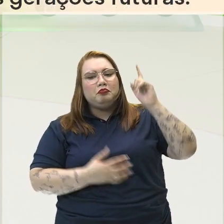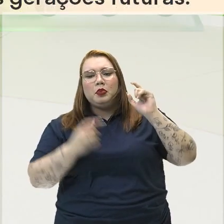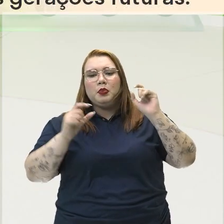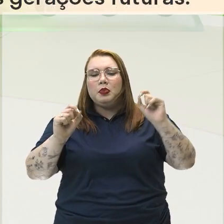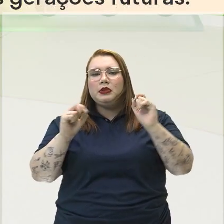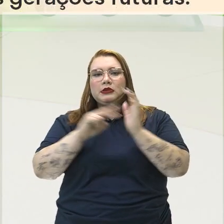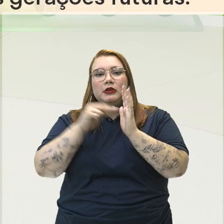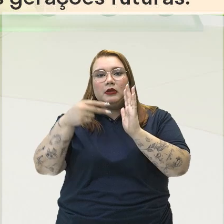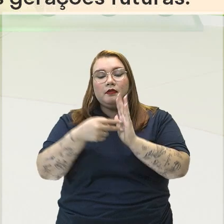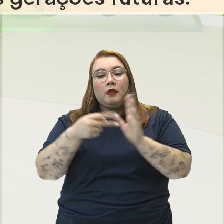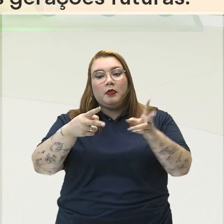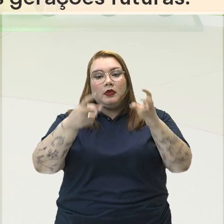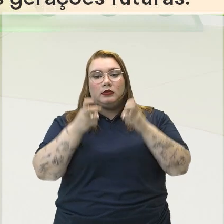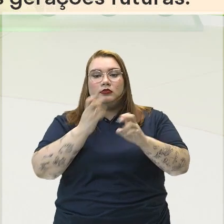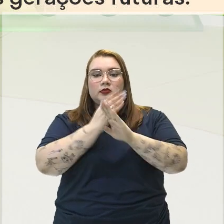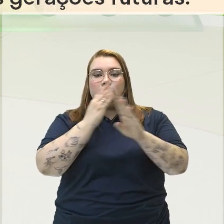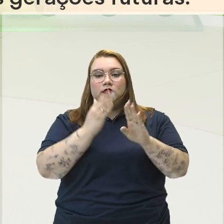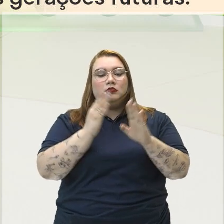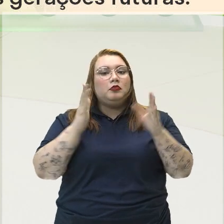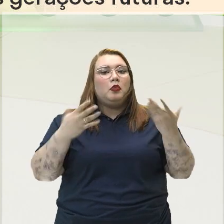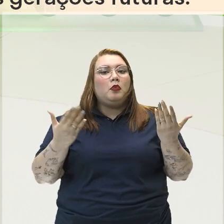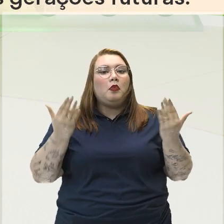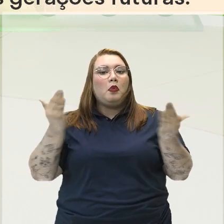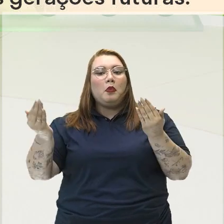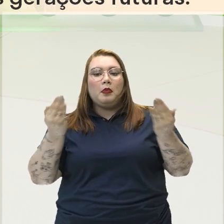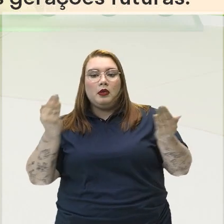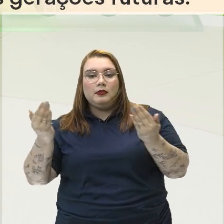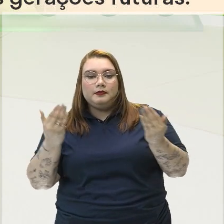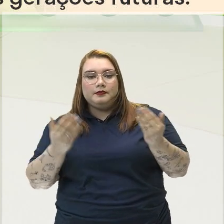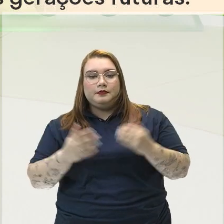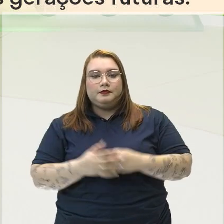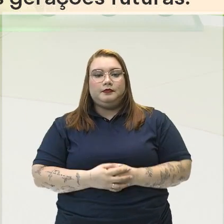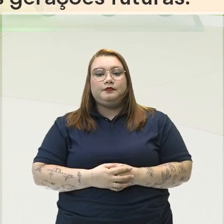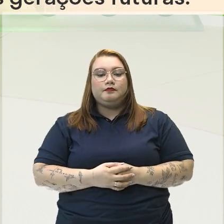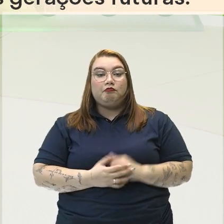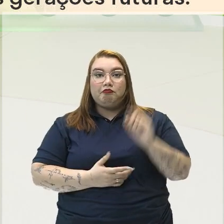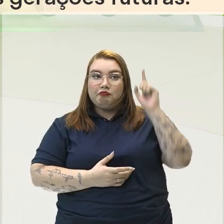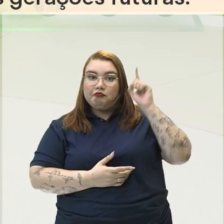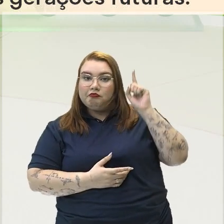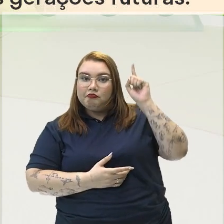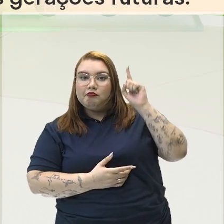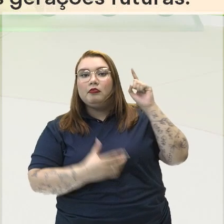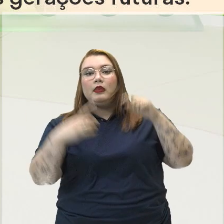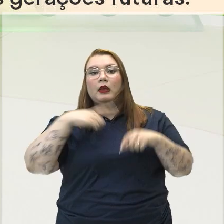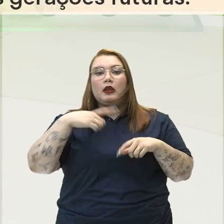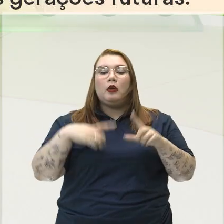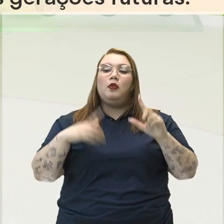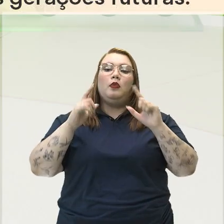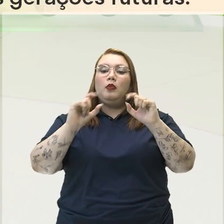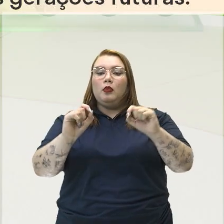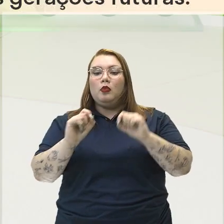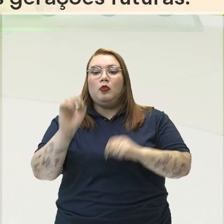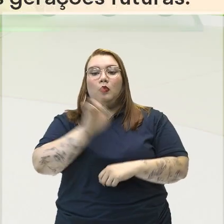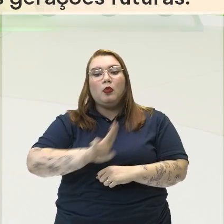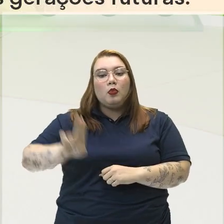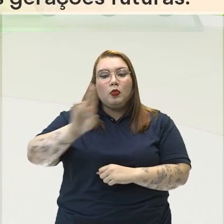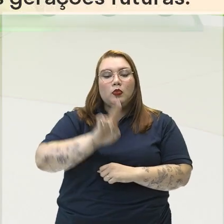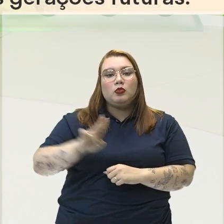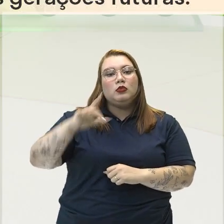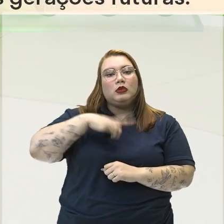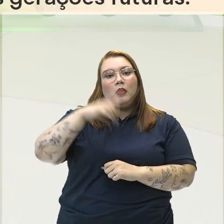diferentes regiões. Então, qual é a diferença aqui da conservação? É que nessas áreas existe o